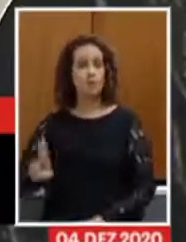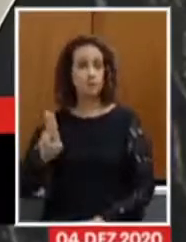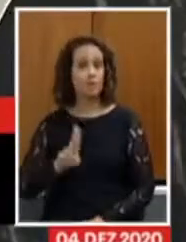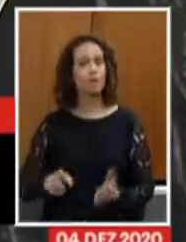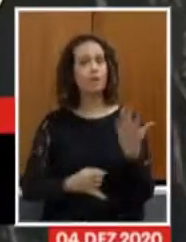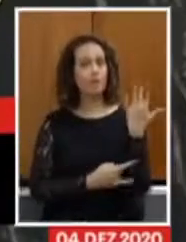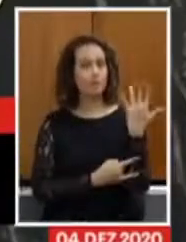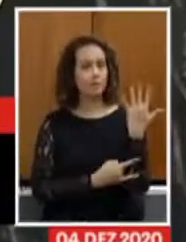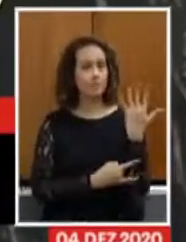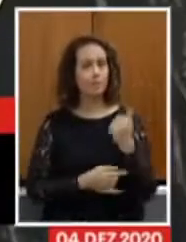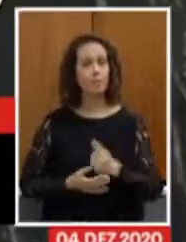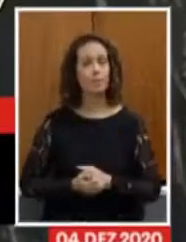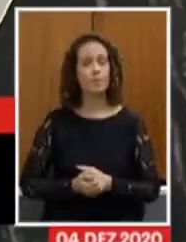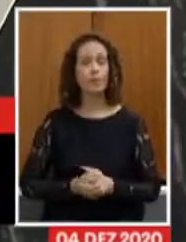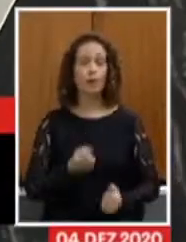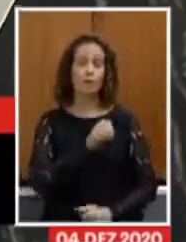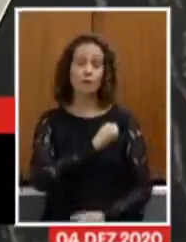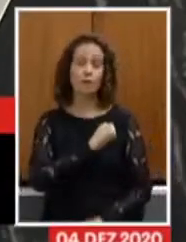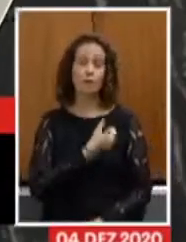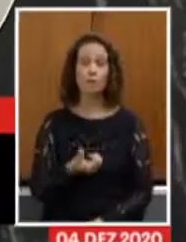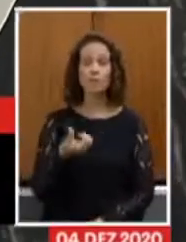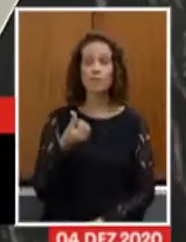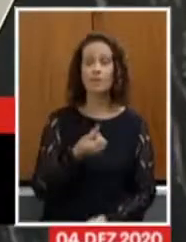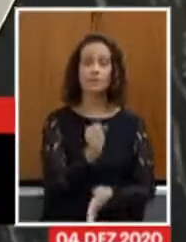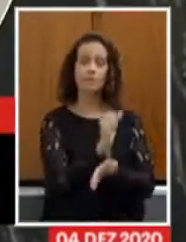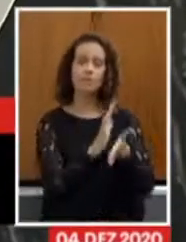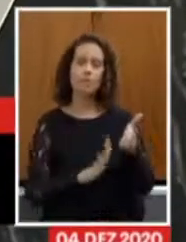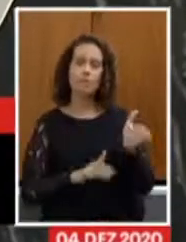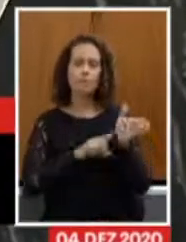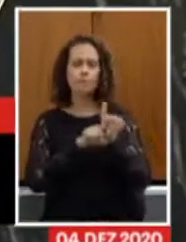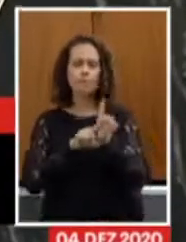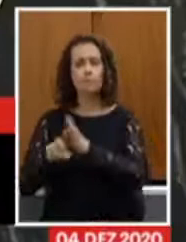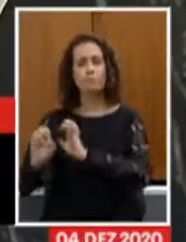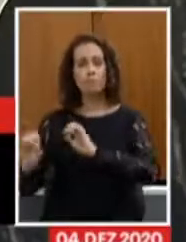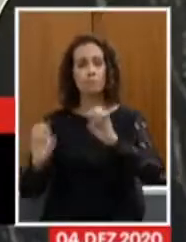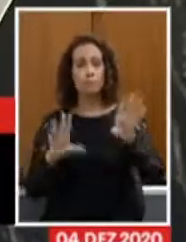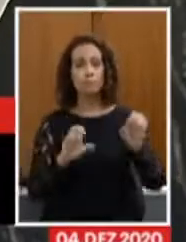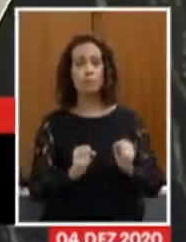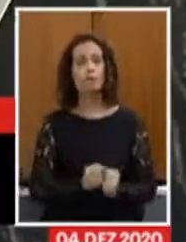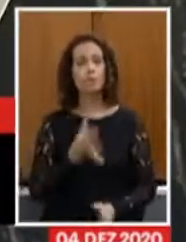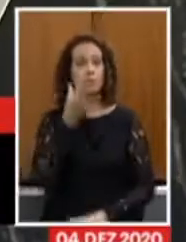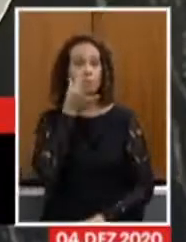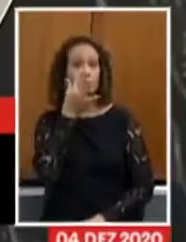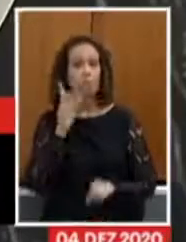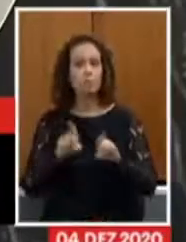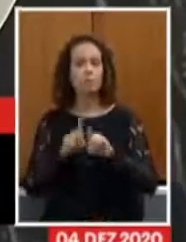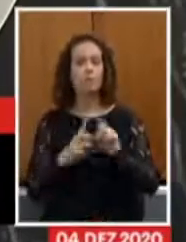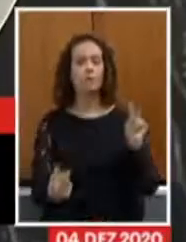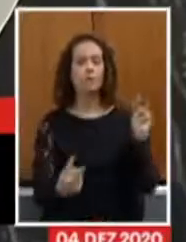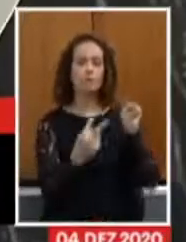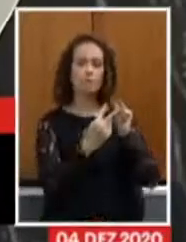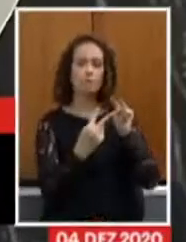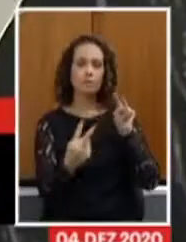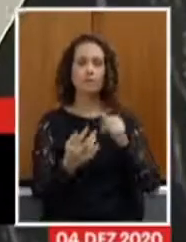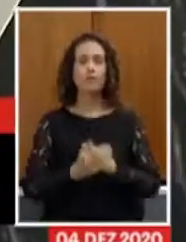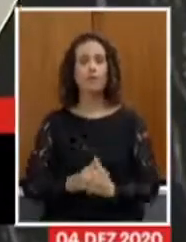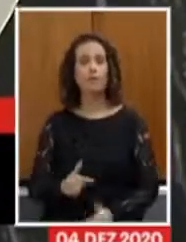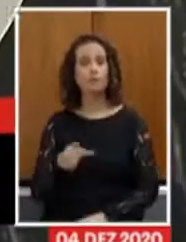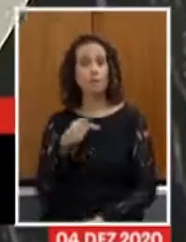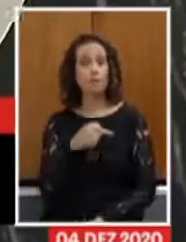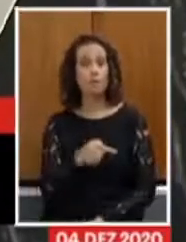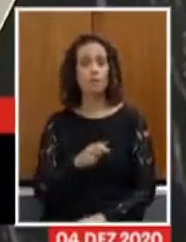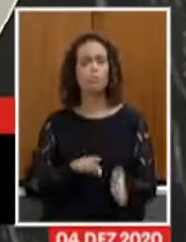A 6, investimento em atividades de ensino de pesquisa presencial e à distância. A 7, atividades de